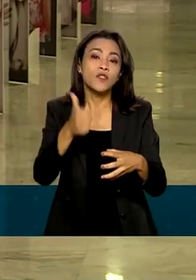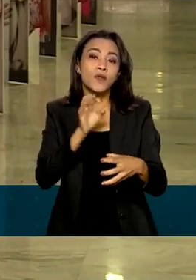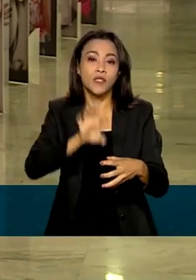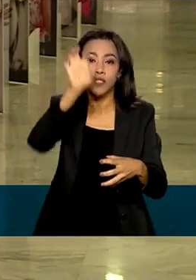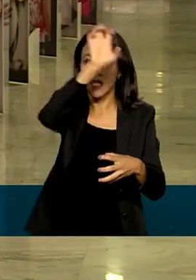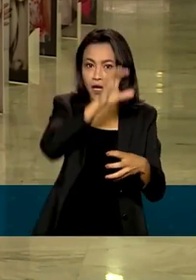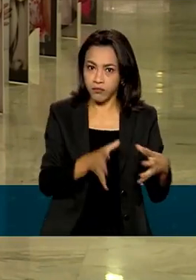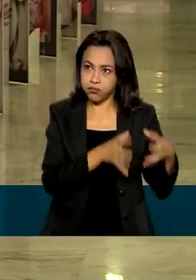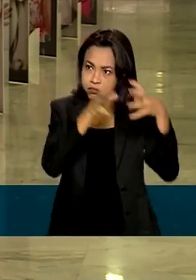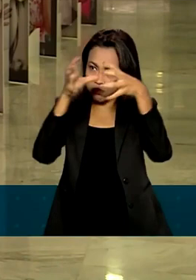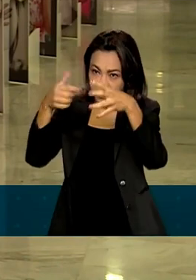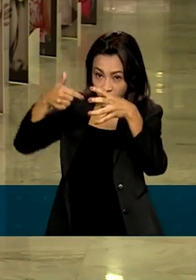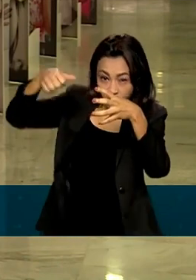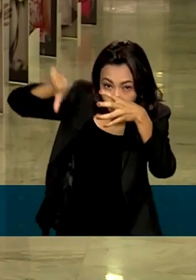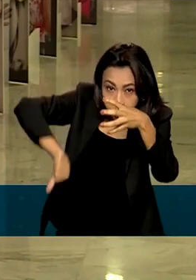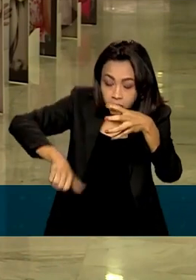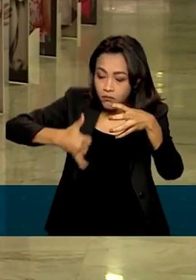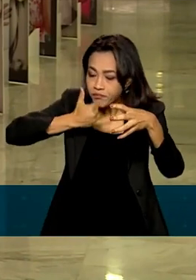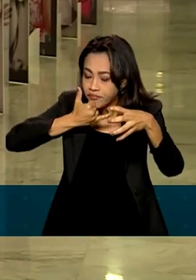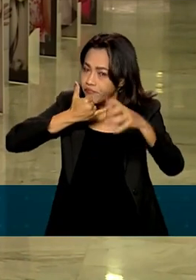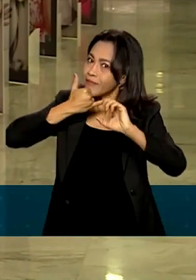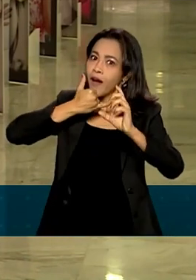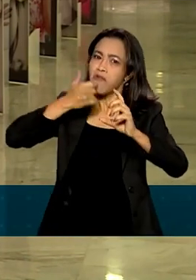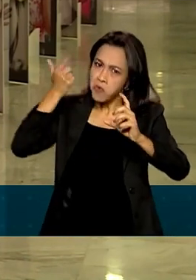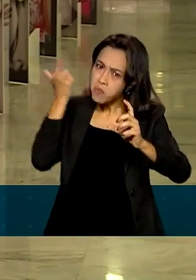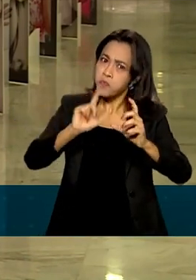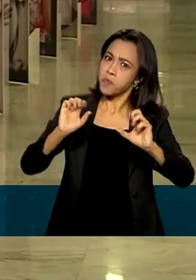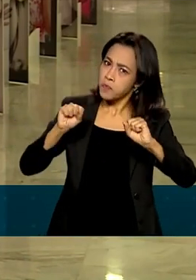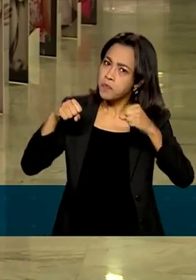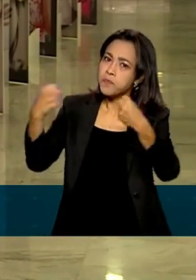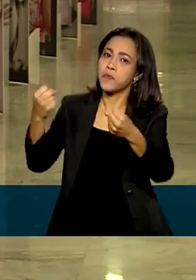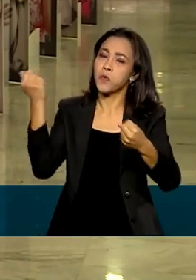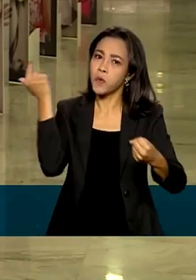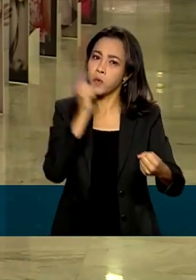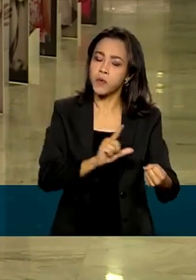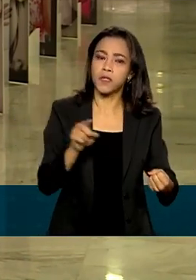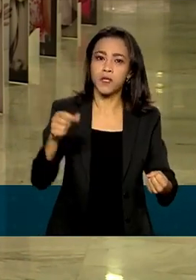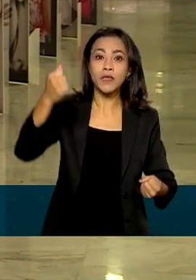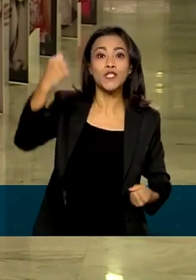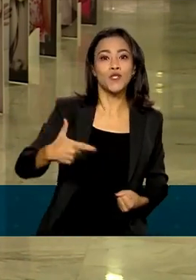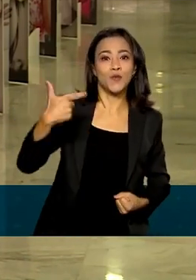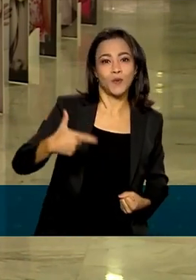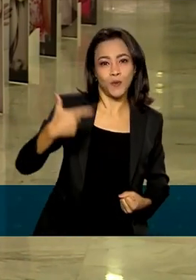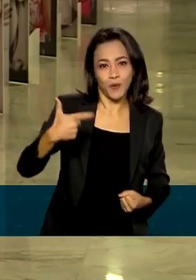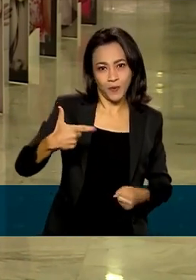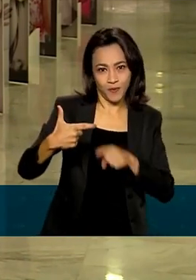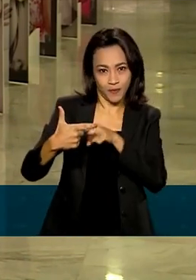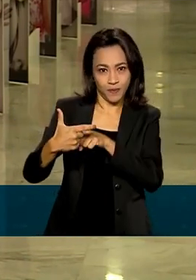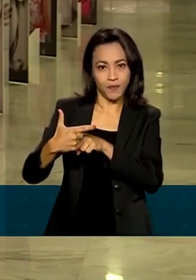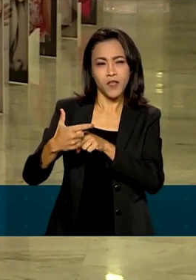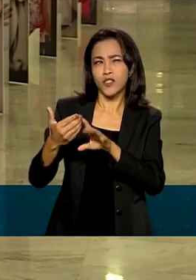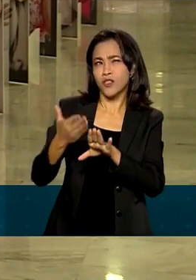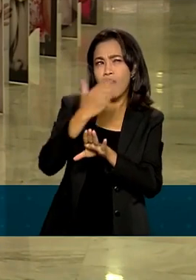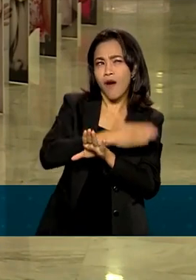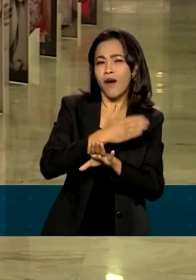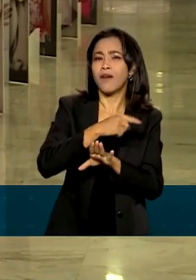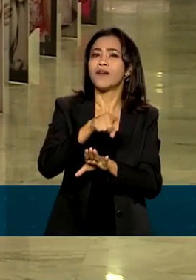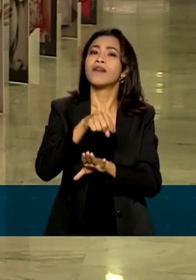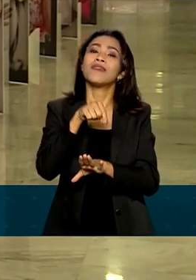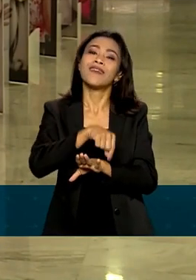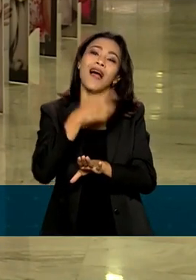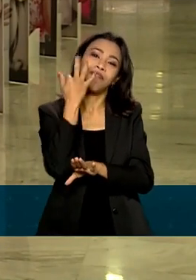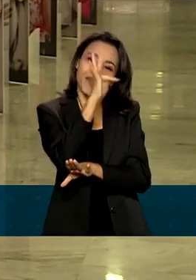não decepcionaram e terminaram a 19ª edição da Gimnasíade em segundo lugar, atrás apenas da